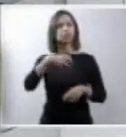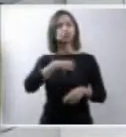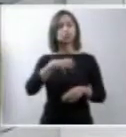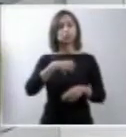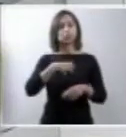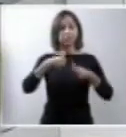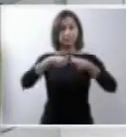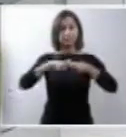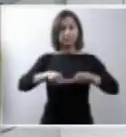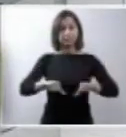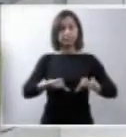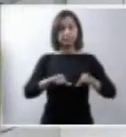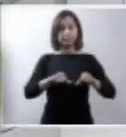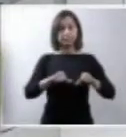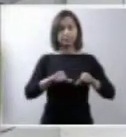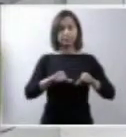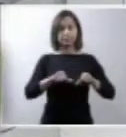posição